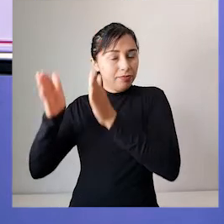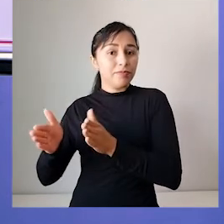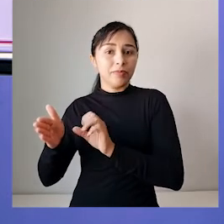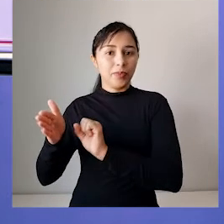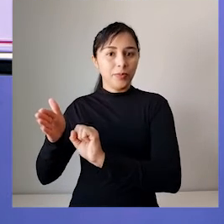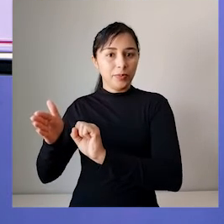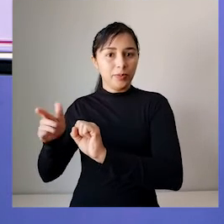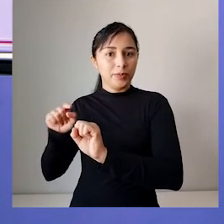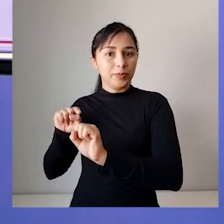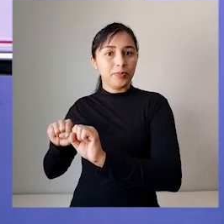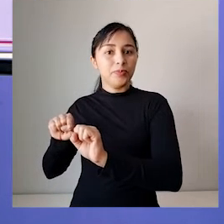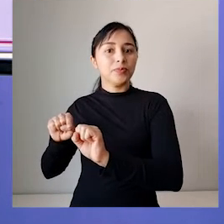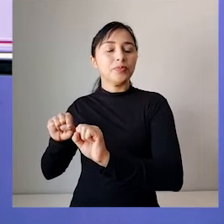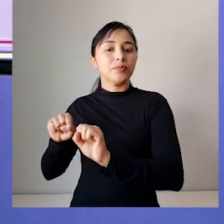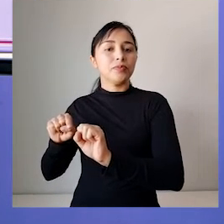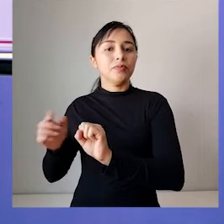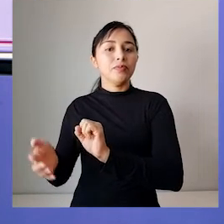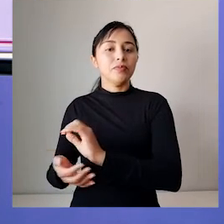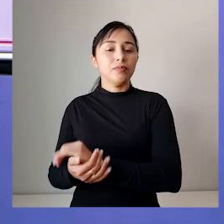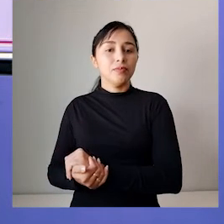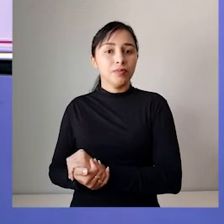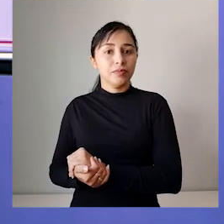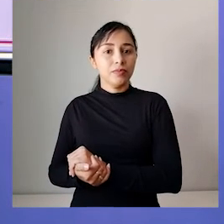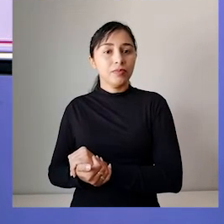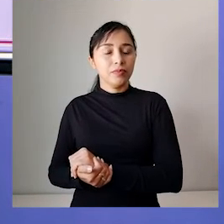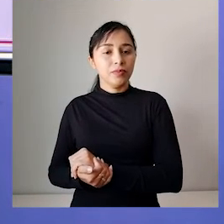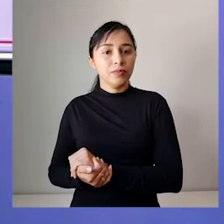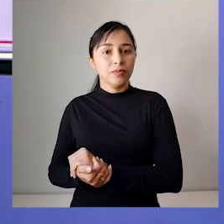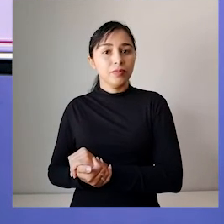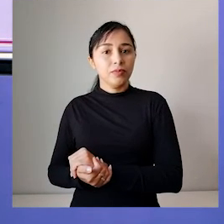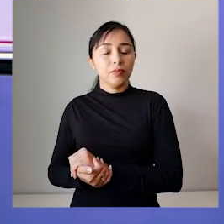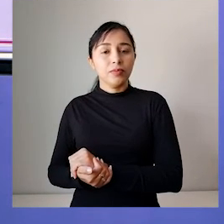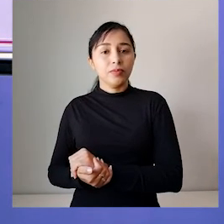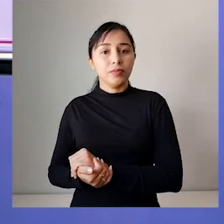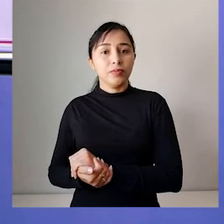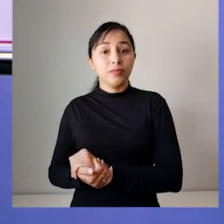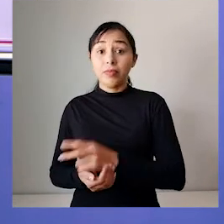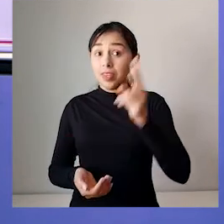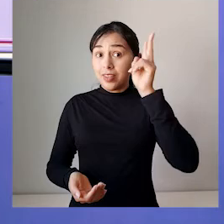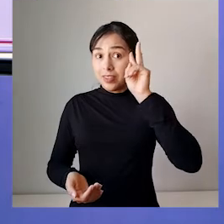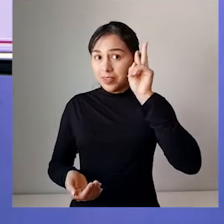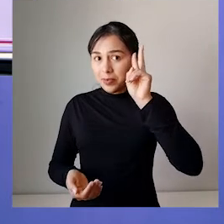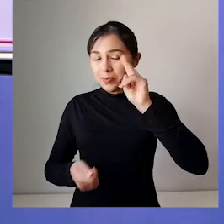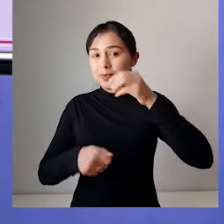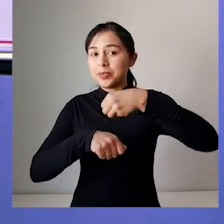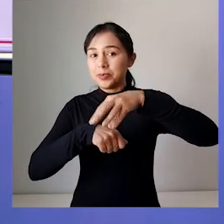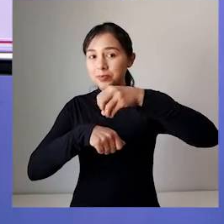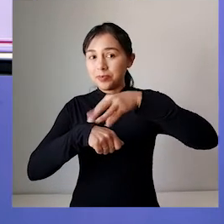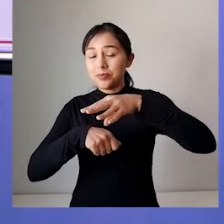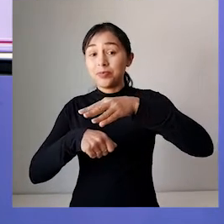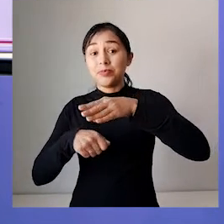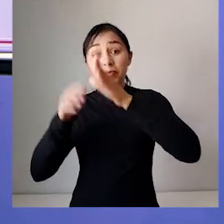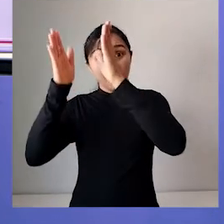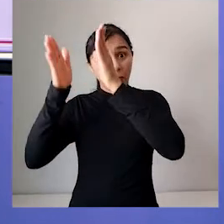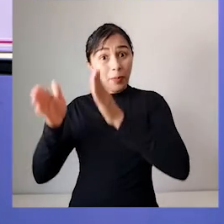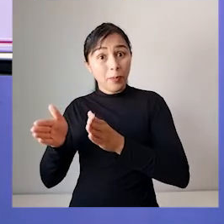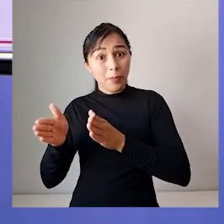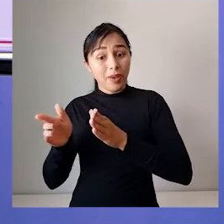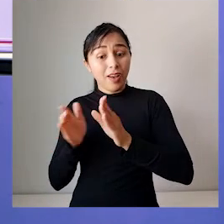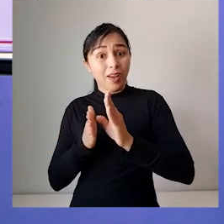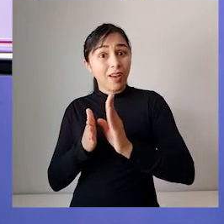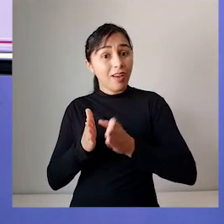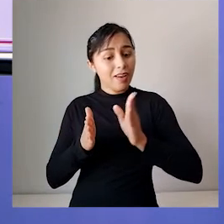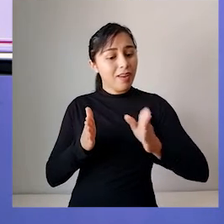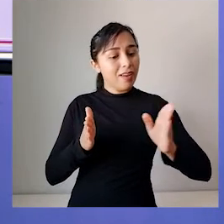começar fazendo a distribuição do 8. Vai ficar o 8, lembrando, eu vou contar quantas ordens